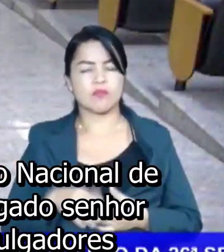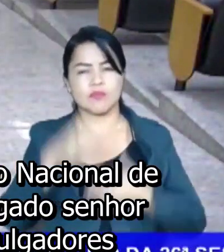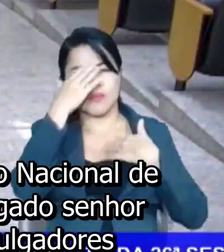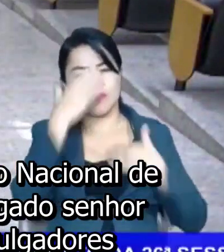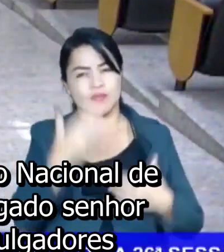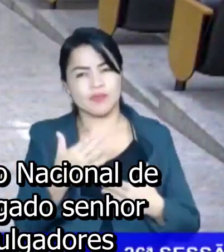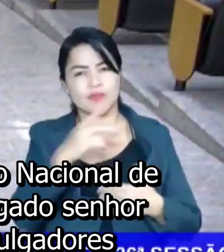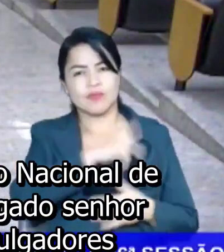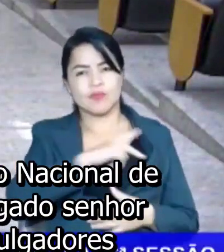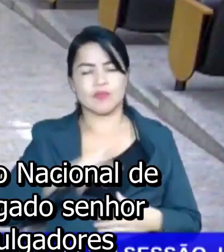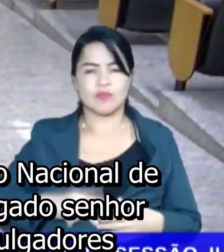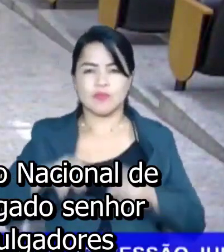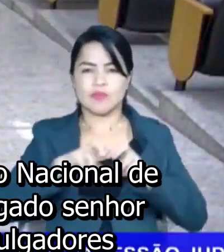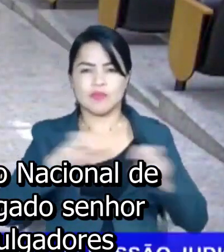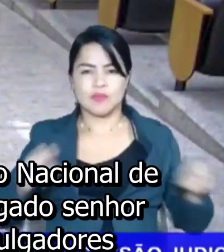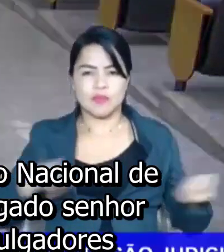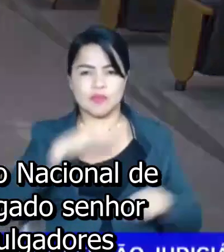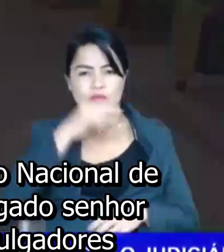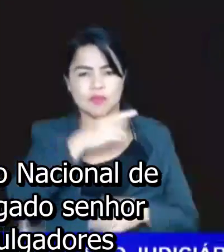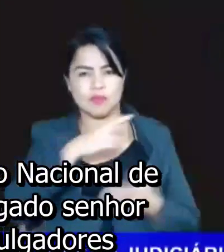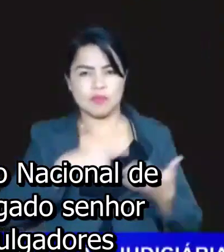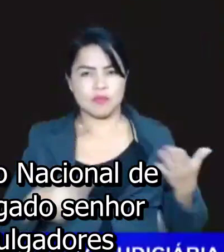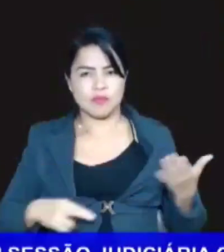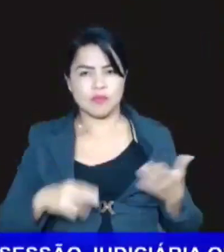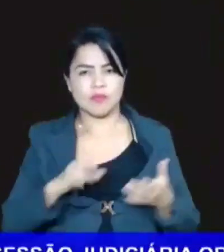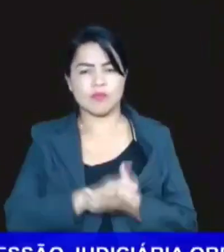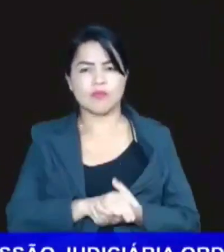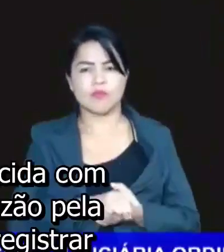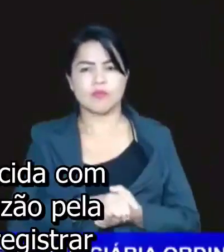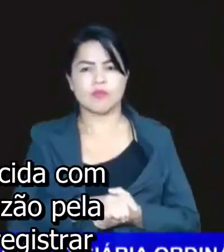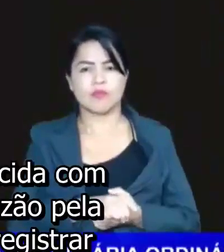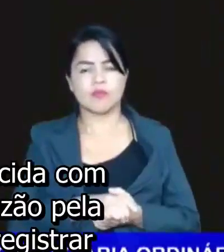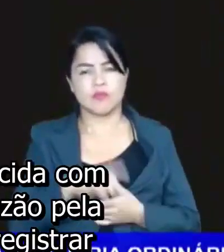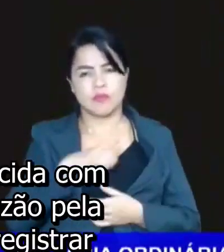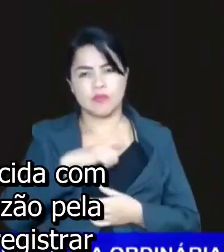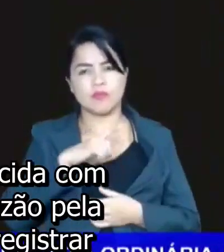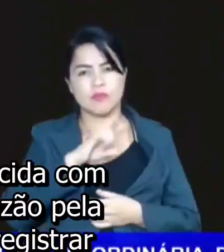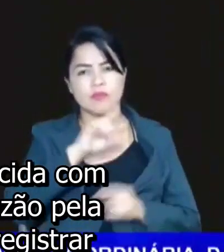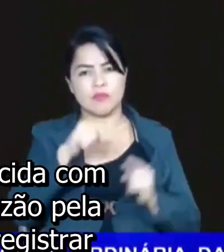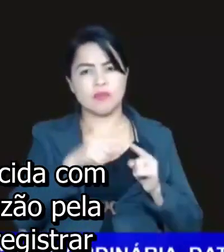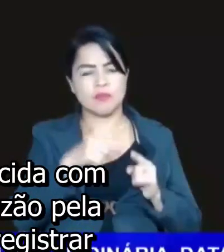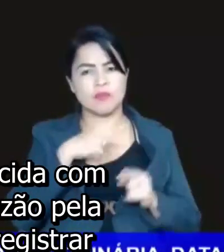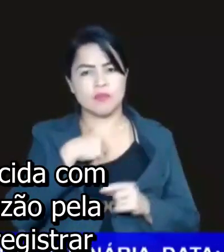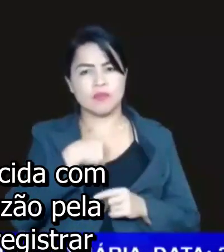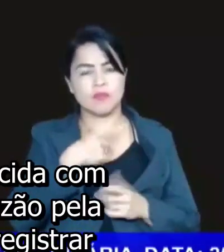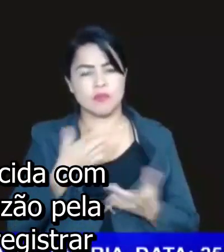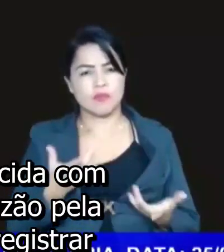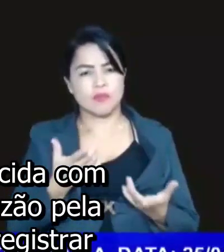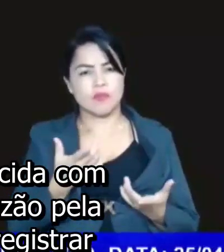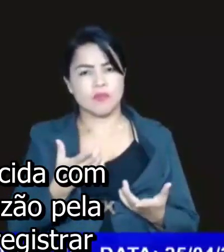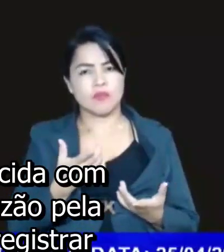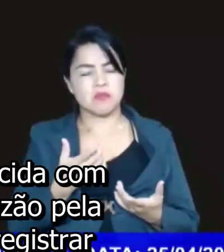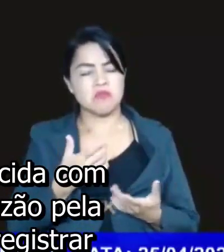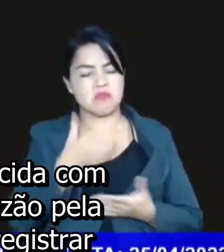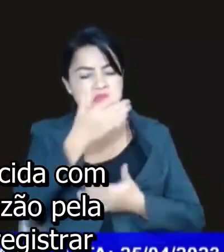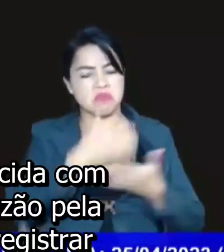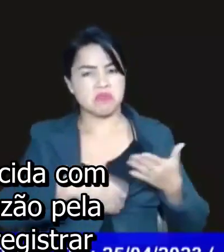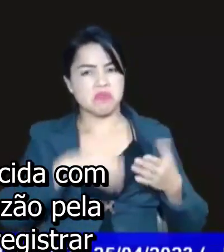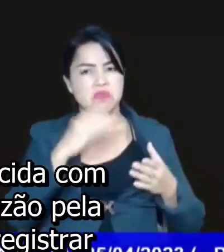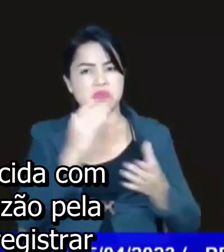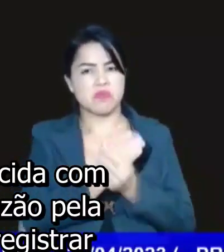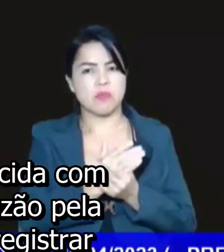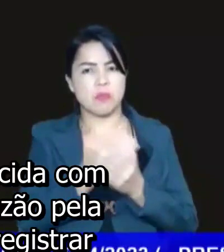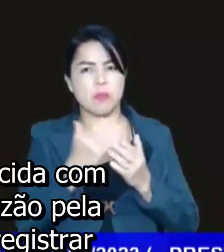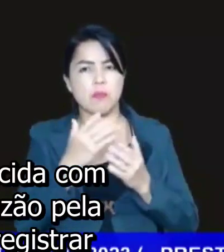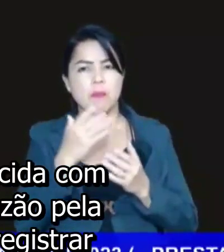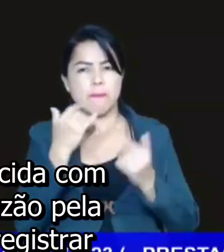Obrigado, senhor Imagem presidente, ampla do associação plenário, com a relatora, palavra excelentíssimos doutor Pablo, julgadores. procurador do A Ministério matéria posta Público. sob julgamento no presente Em processo é videochamada, parecida